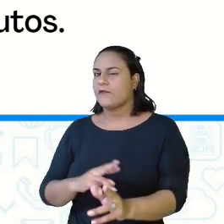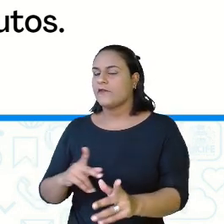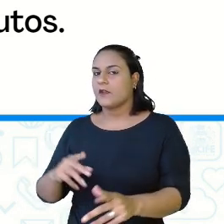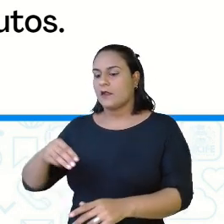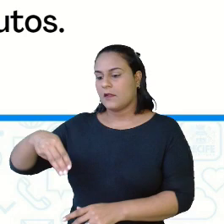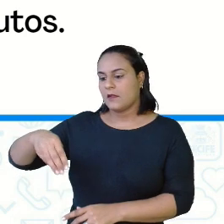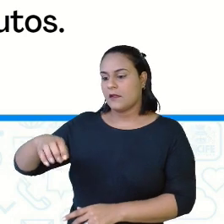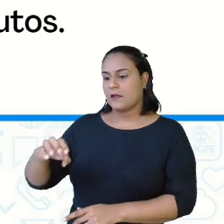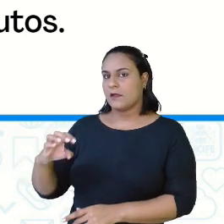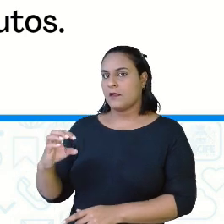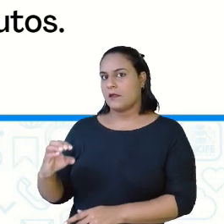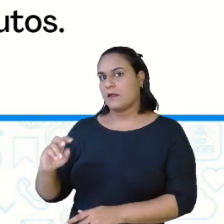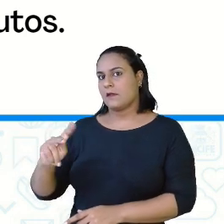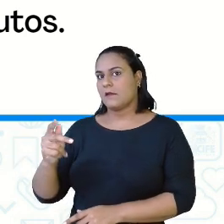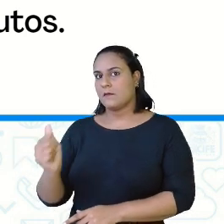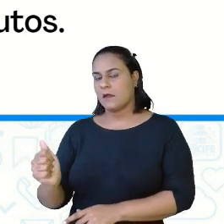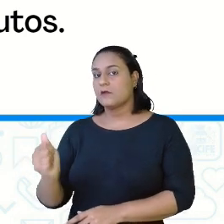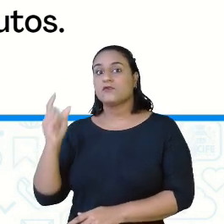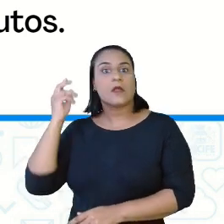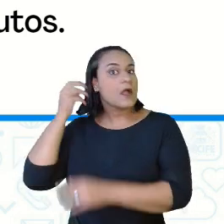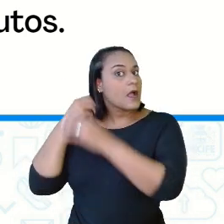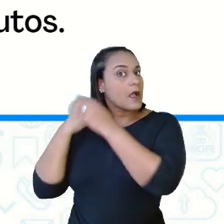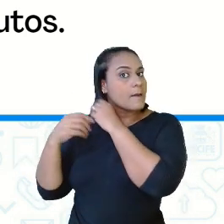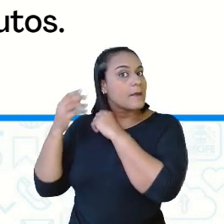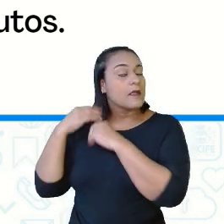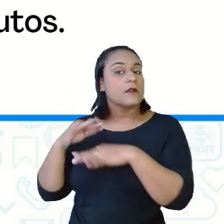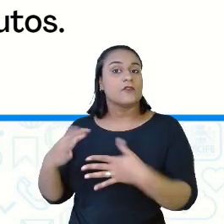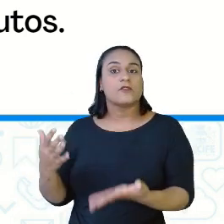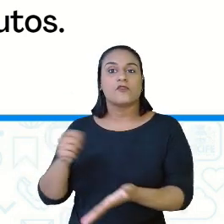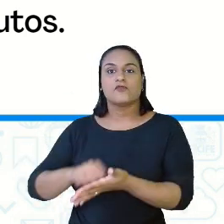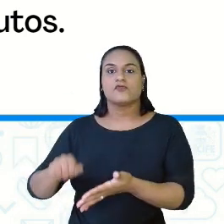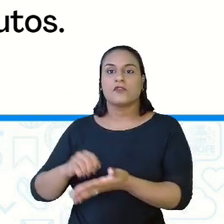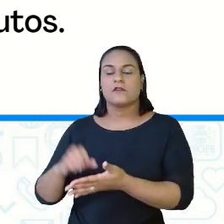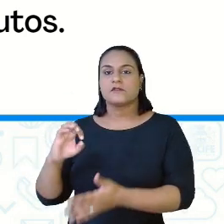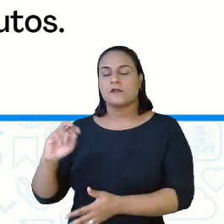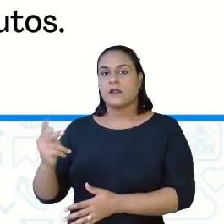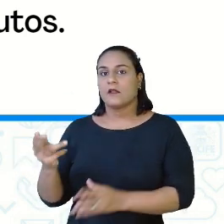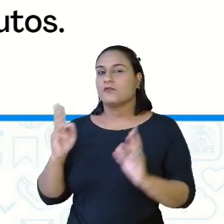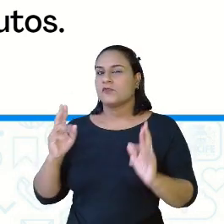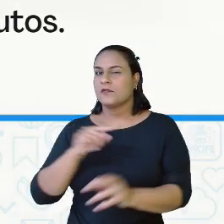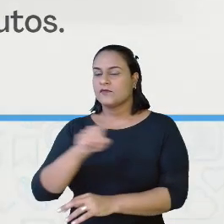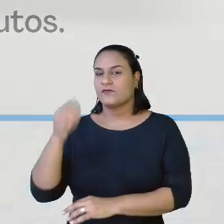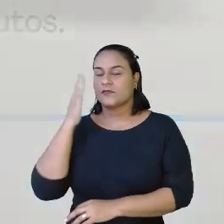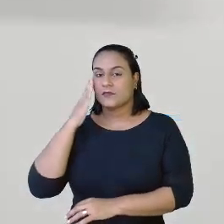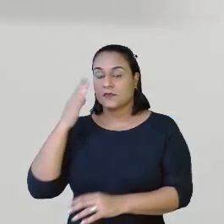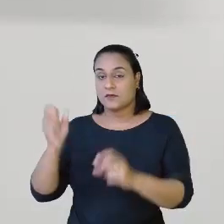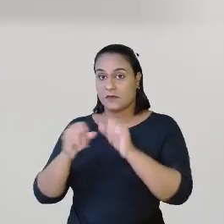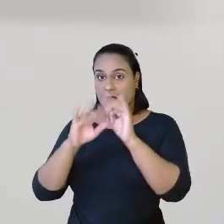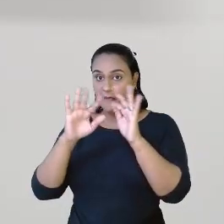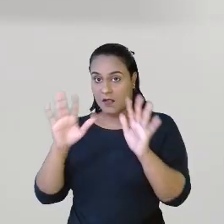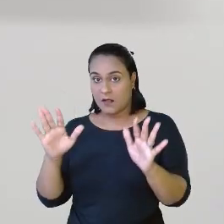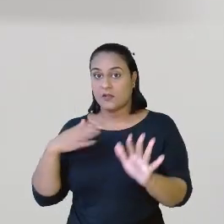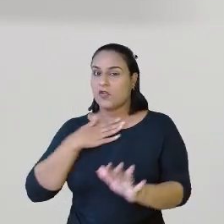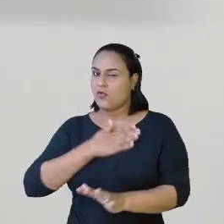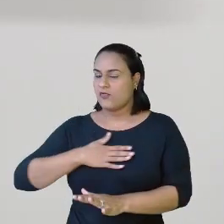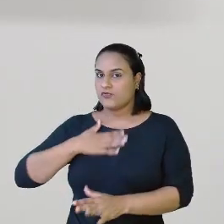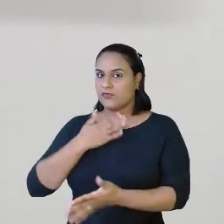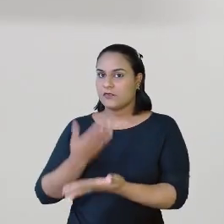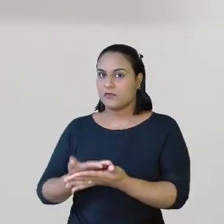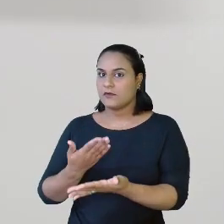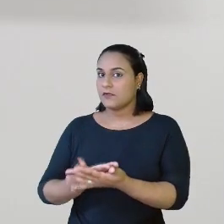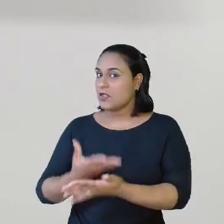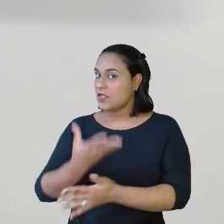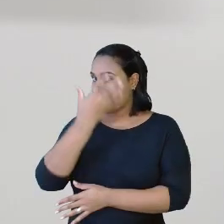Mecha é cabelo, então é com CH. É isso aí, gente. Eu espero que vocês tenham compreendido direitinho, tenham gostado da aula e